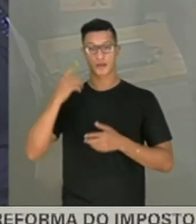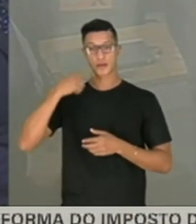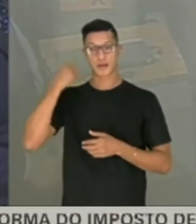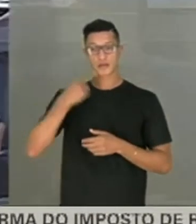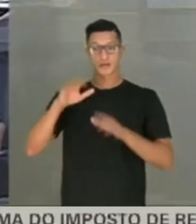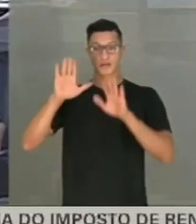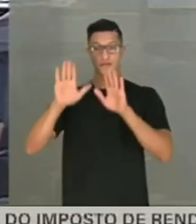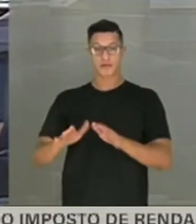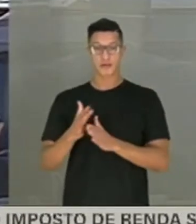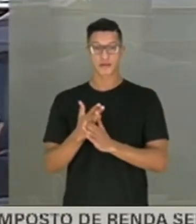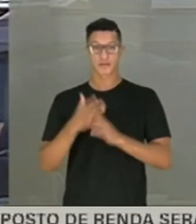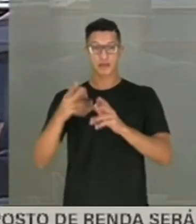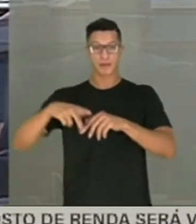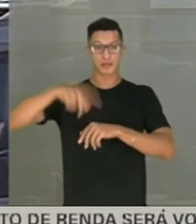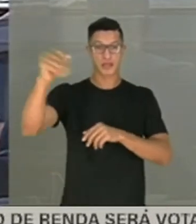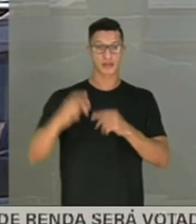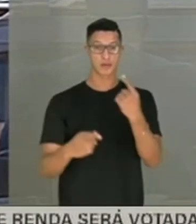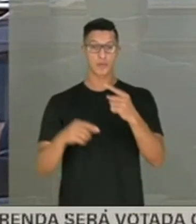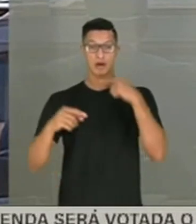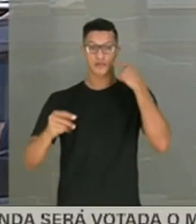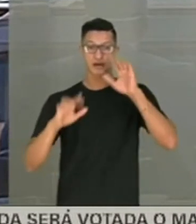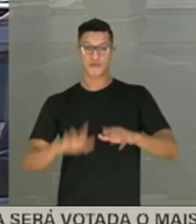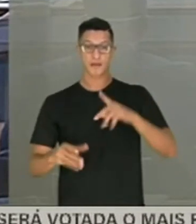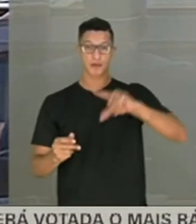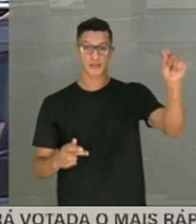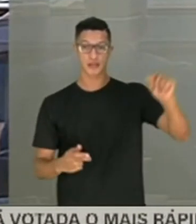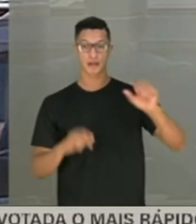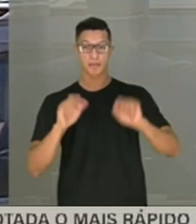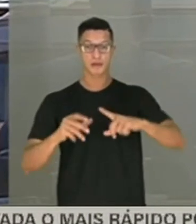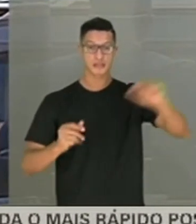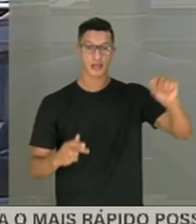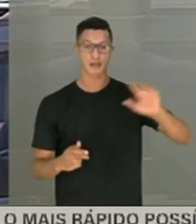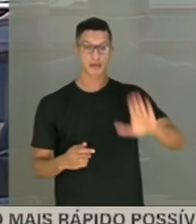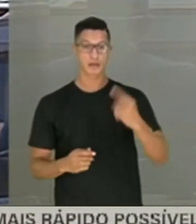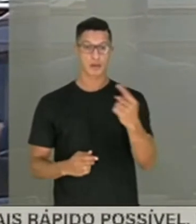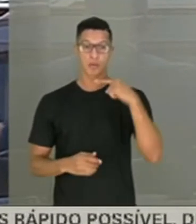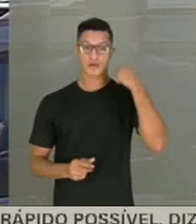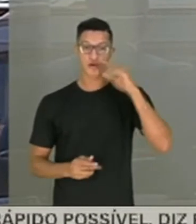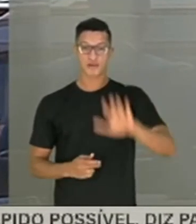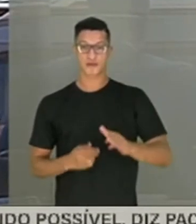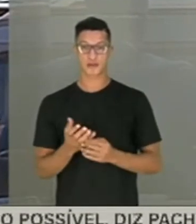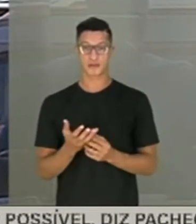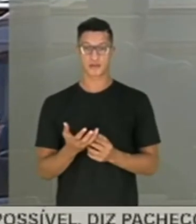advogado fica o seu moço tudo bem vou fazer o presidente do presidente